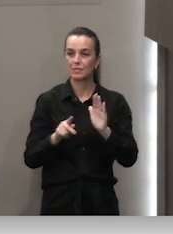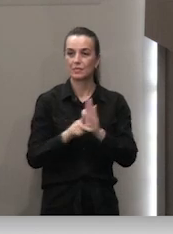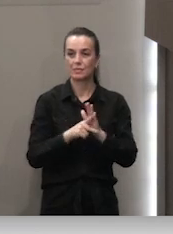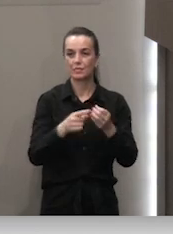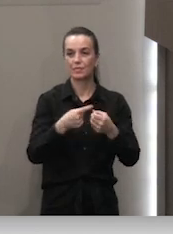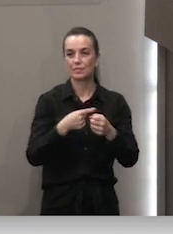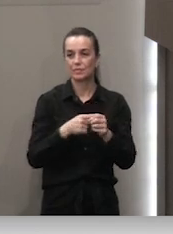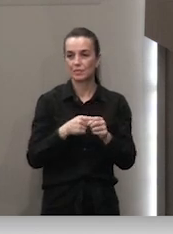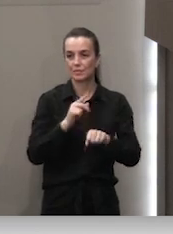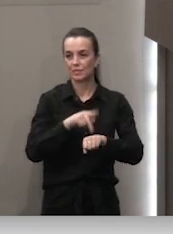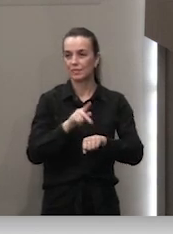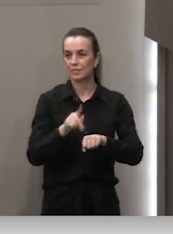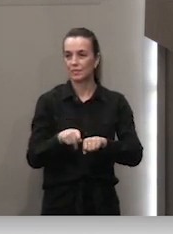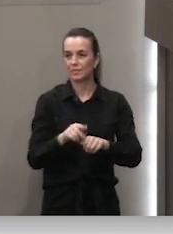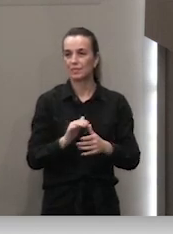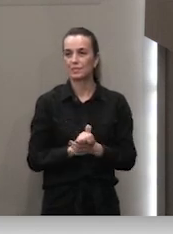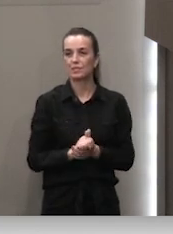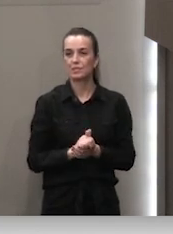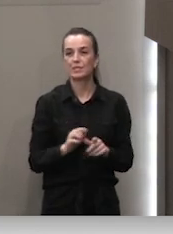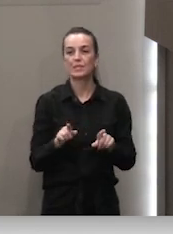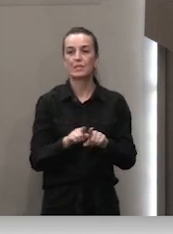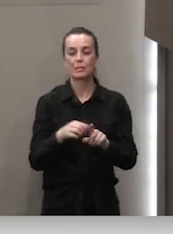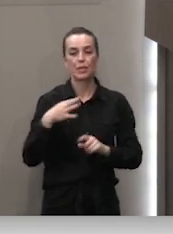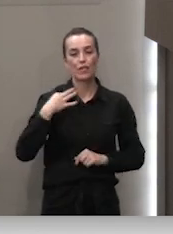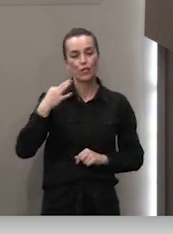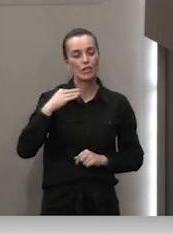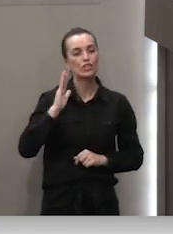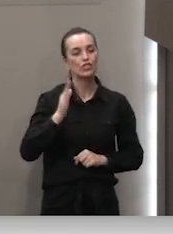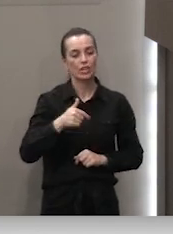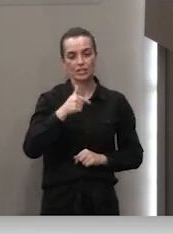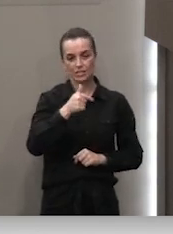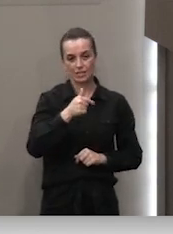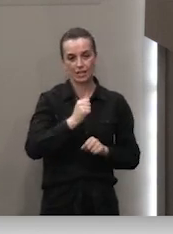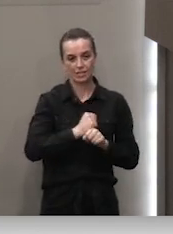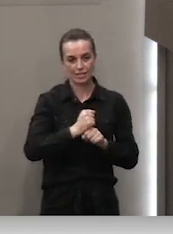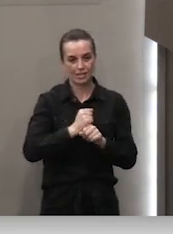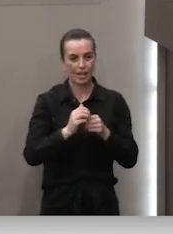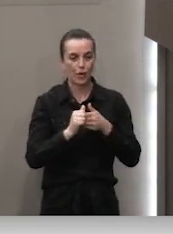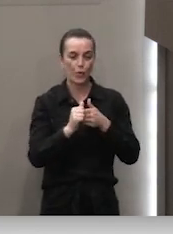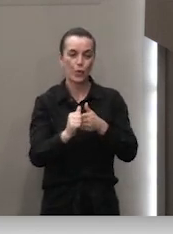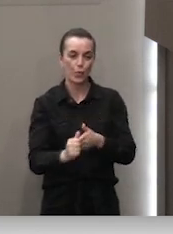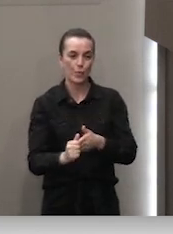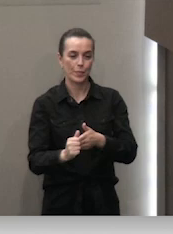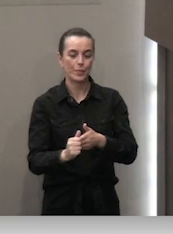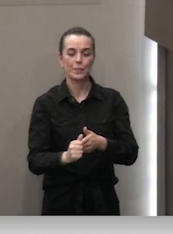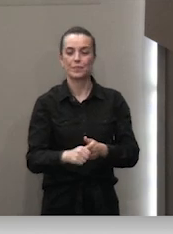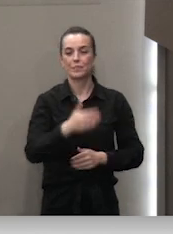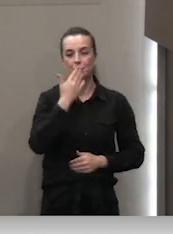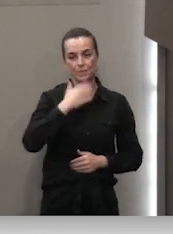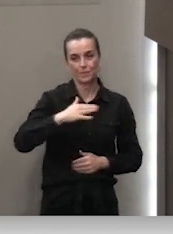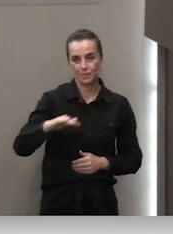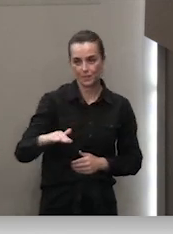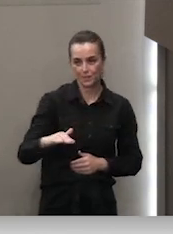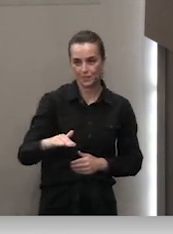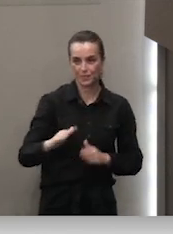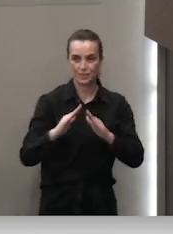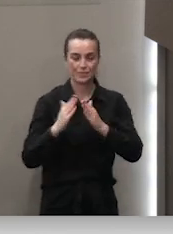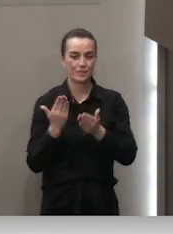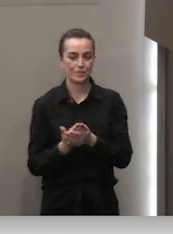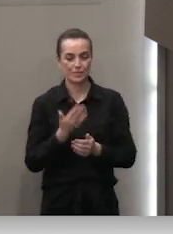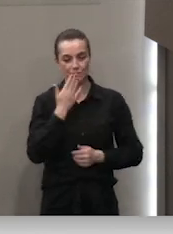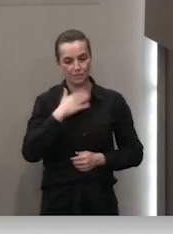município. Como voluntária já há 7 anos no atendimento e acompanhamento das crianças e educação infantil, assim como das